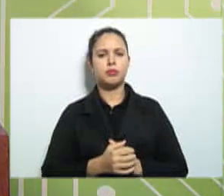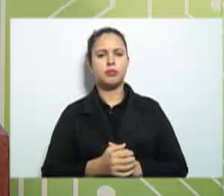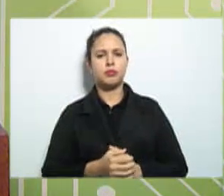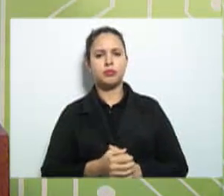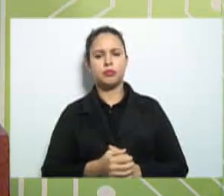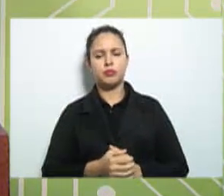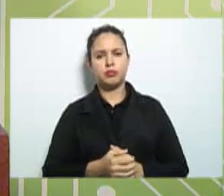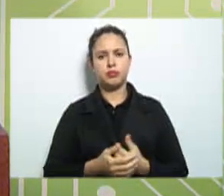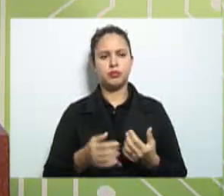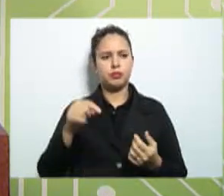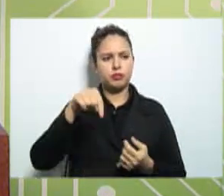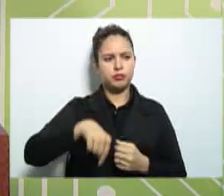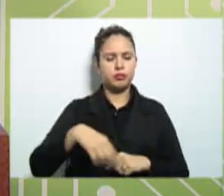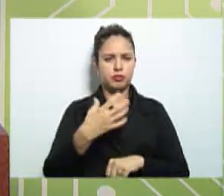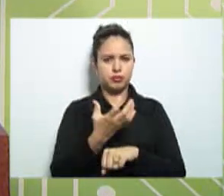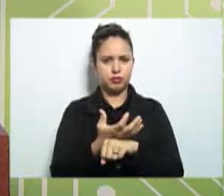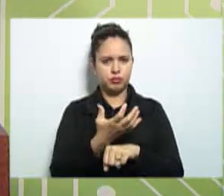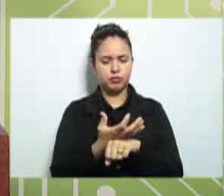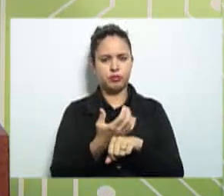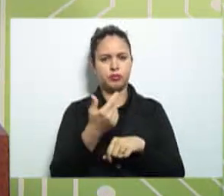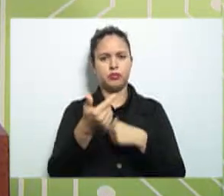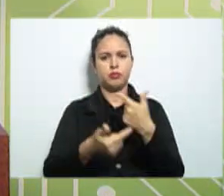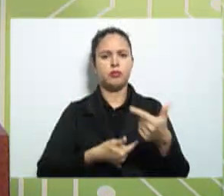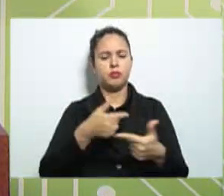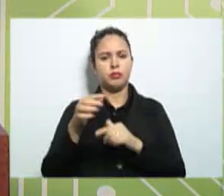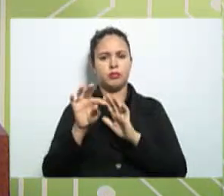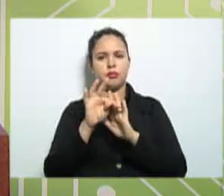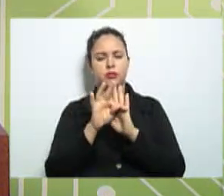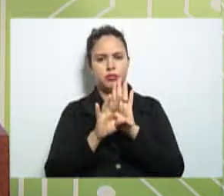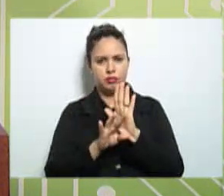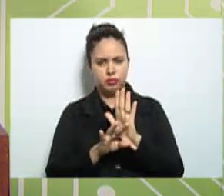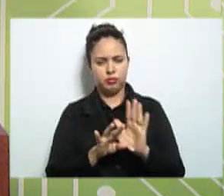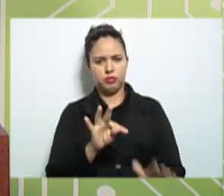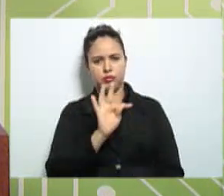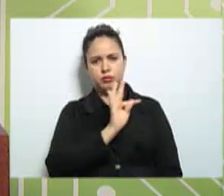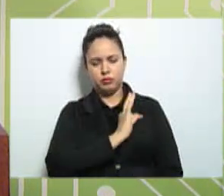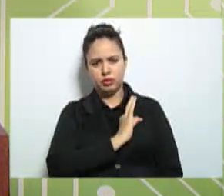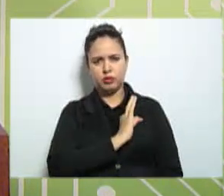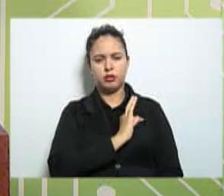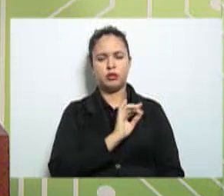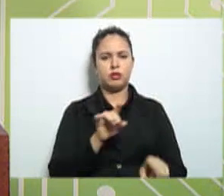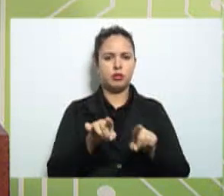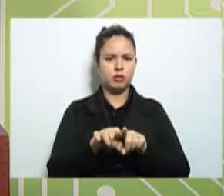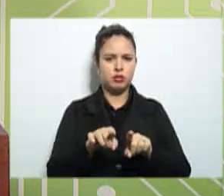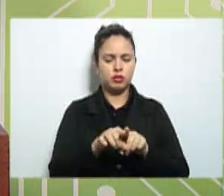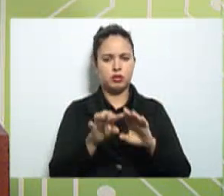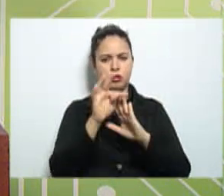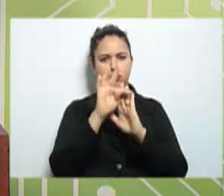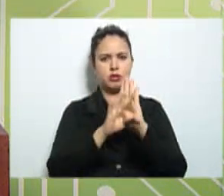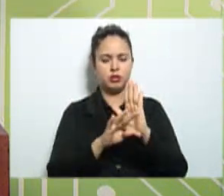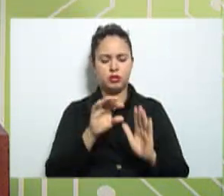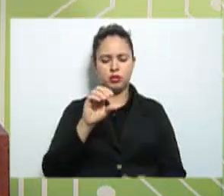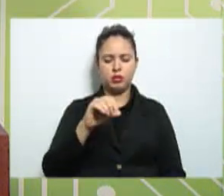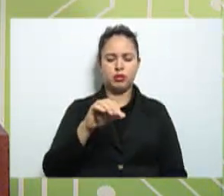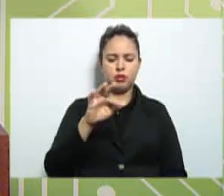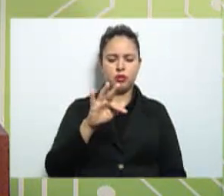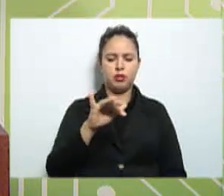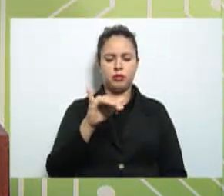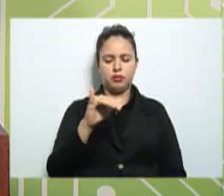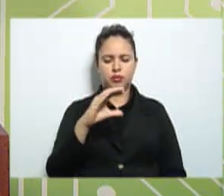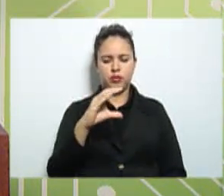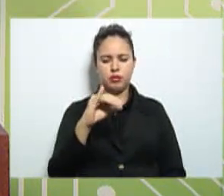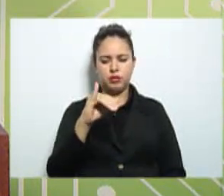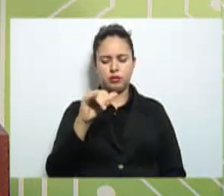Nessa disciplina, nós também trabalhamos com a questão dos textos técnicos e dos textos oficiais. O que são os